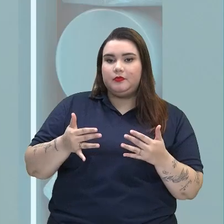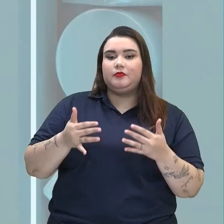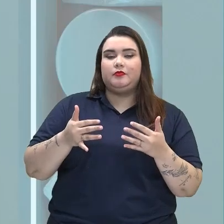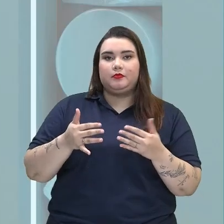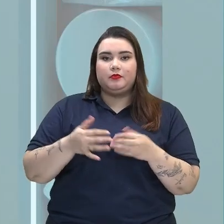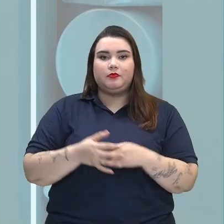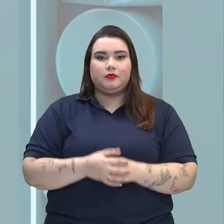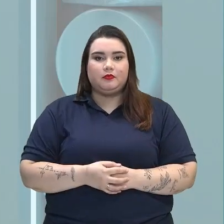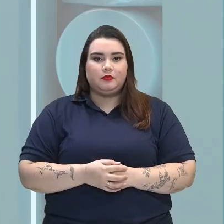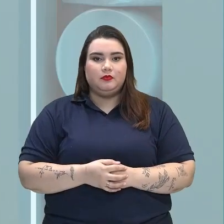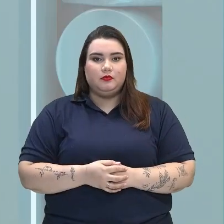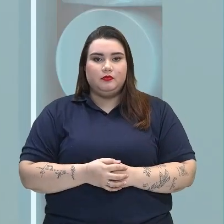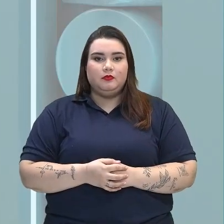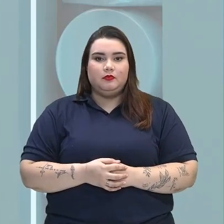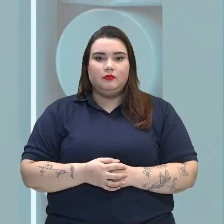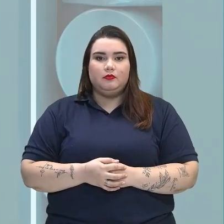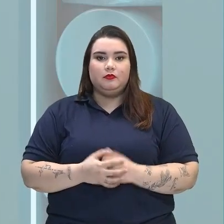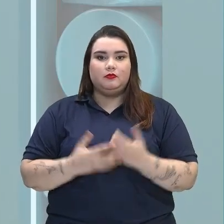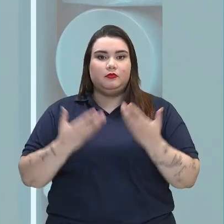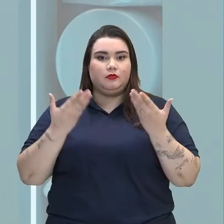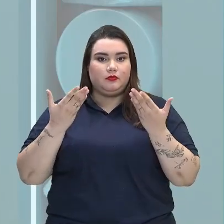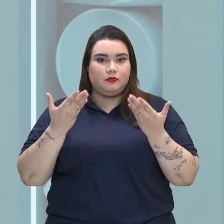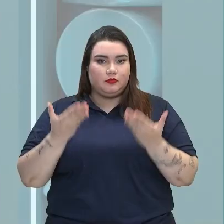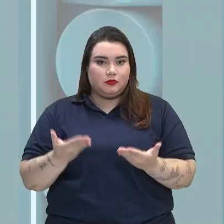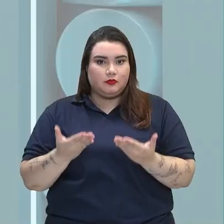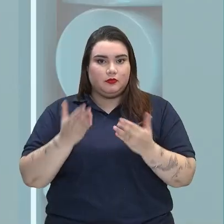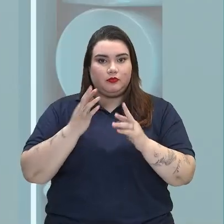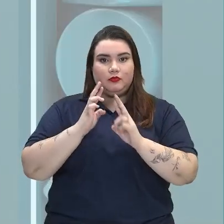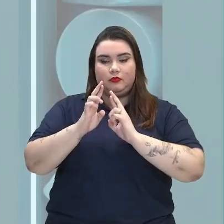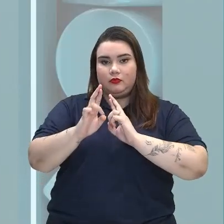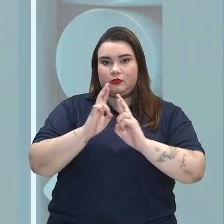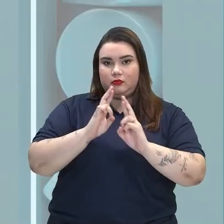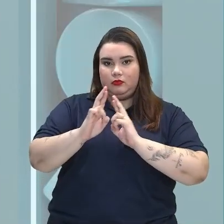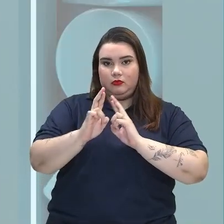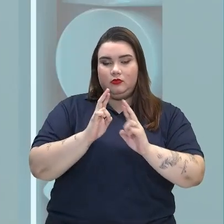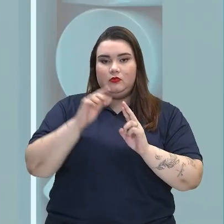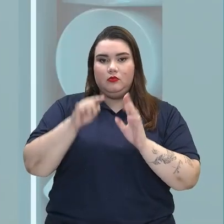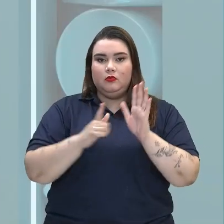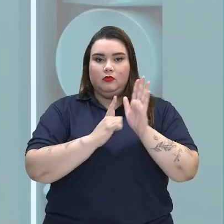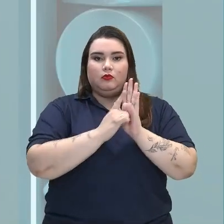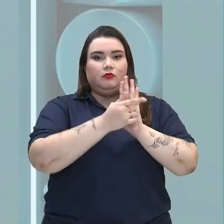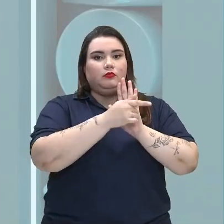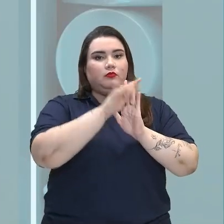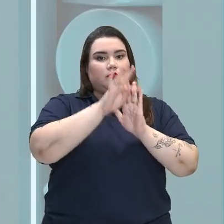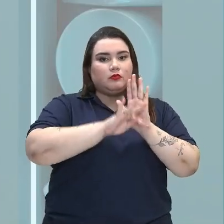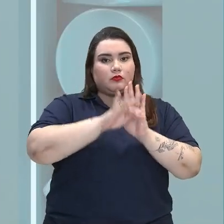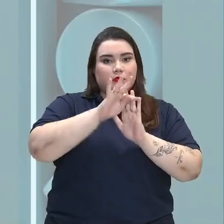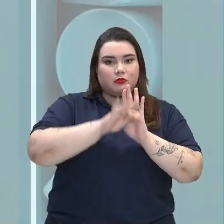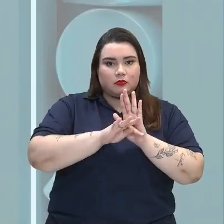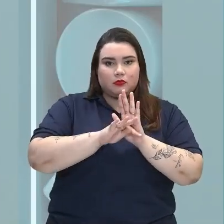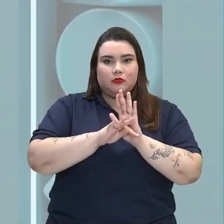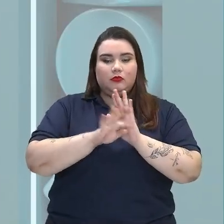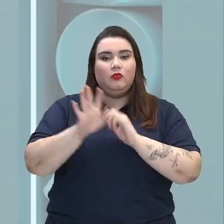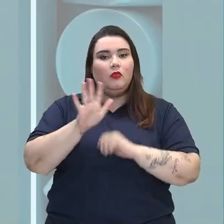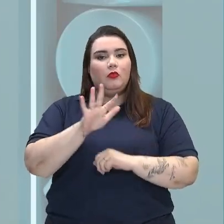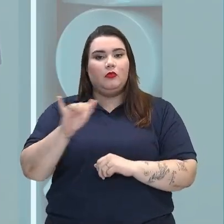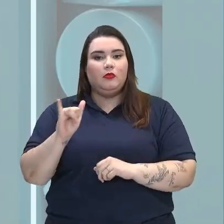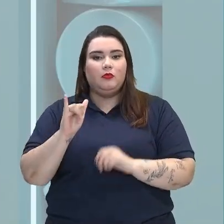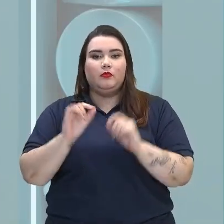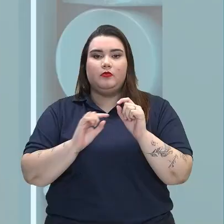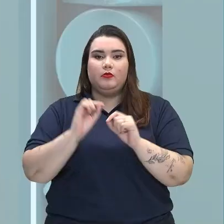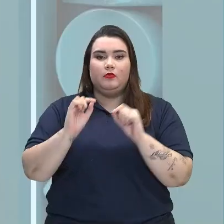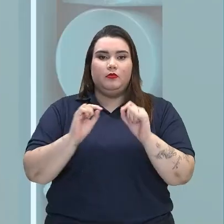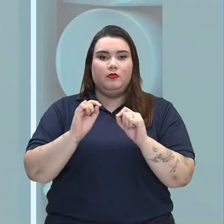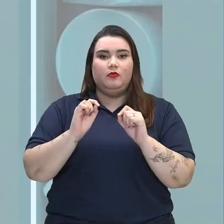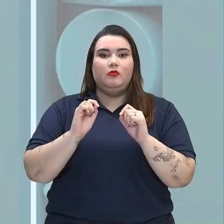relatos. Então, a entrevista, esse gênero textual, ela vai